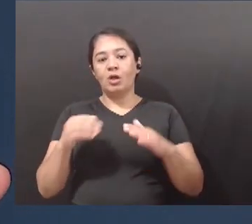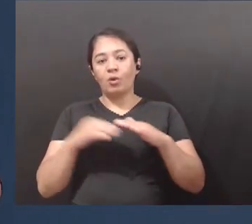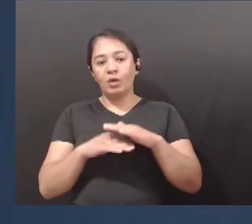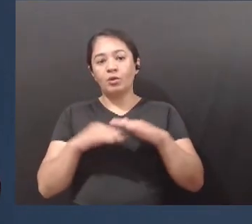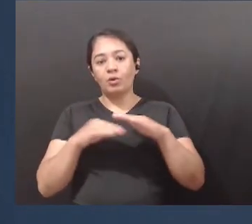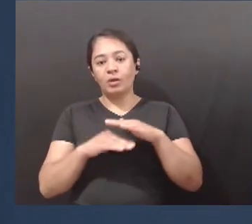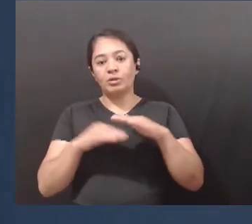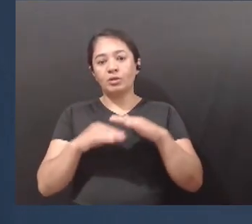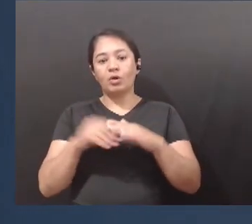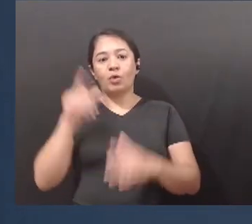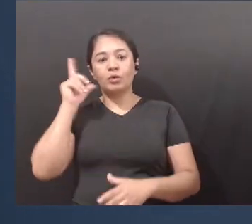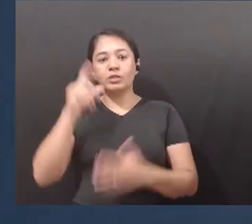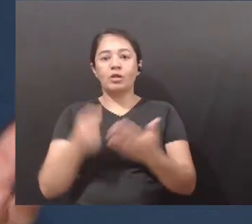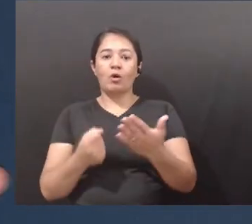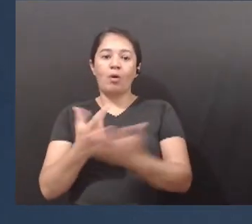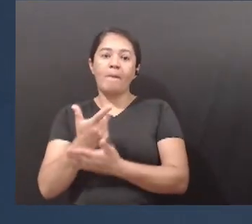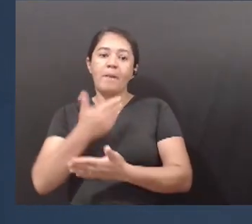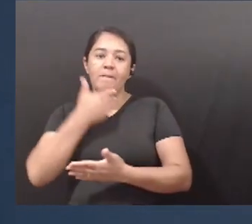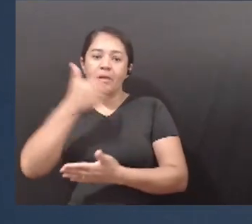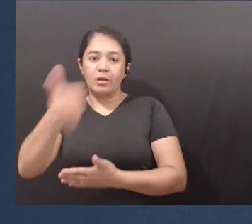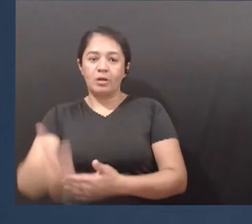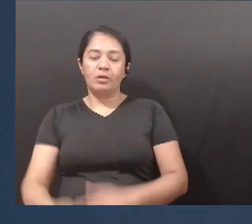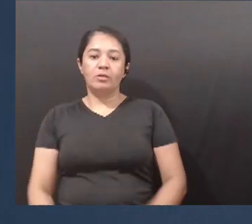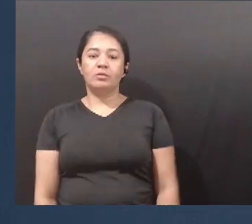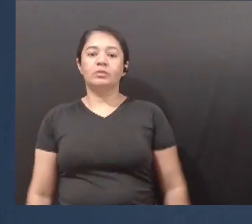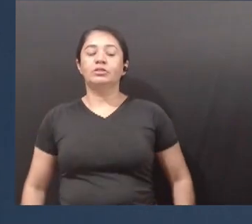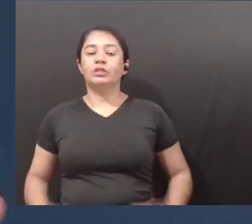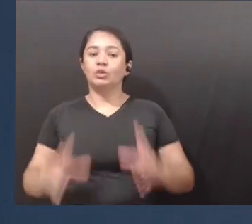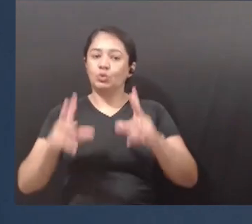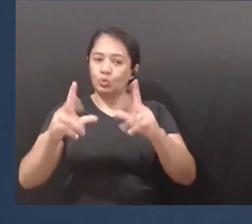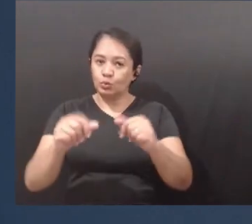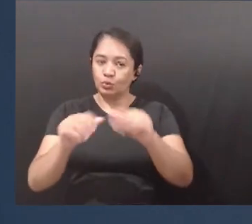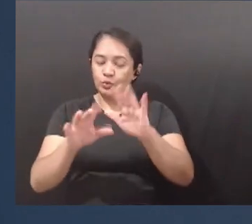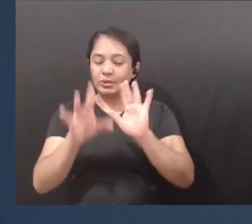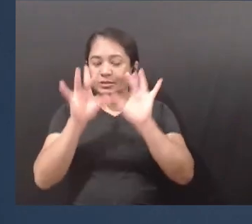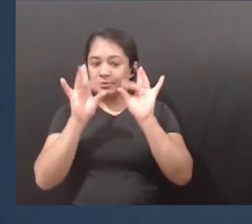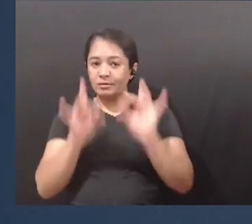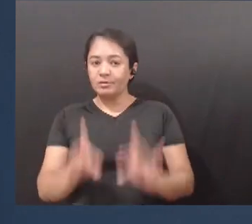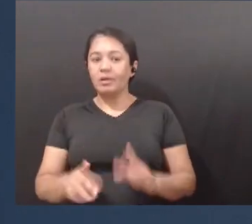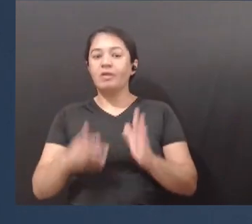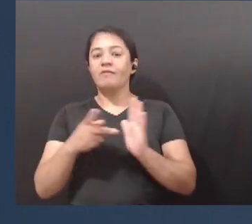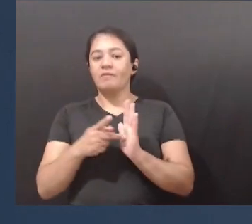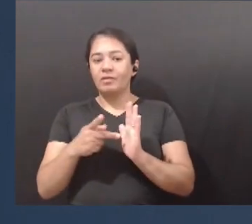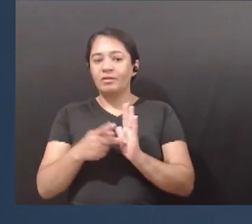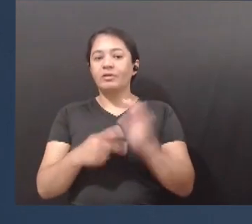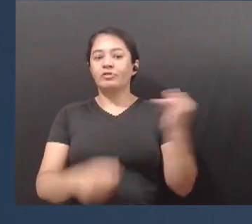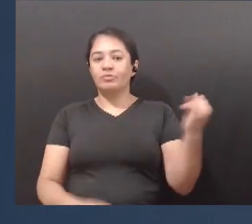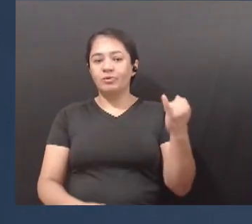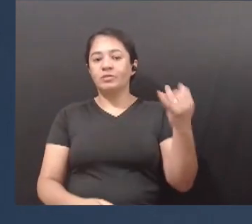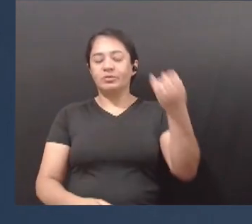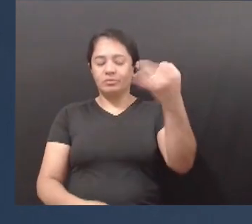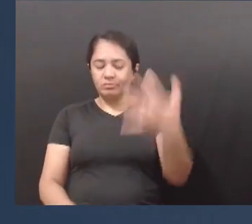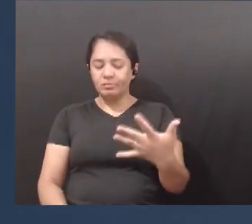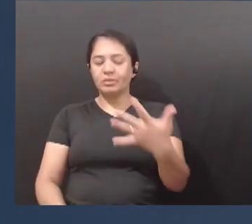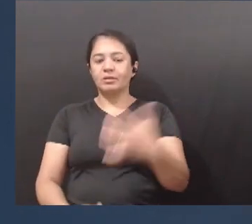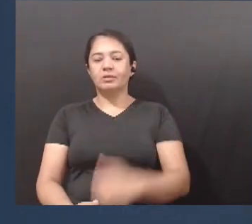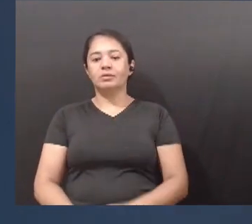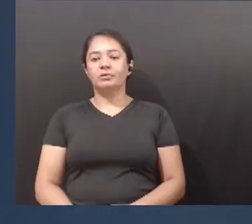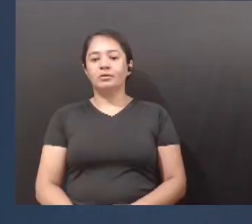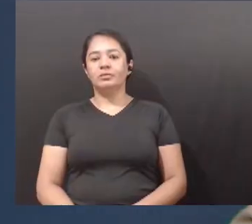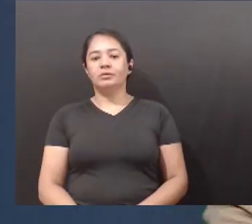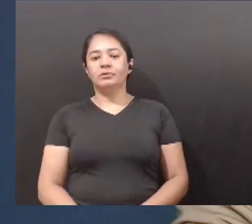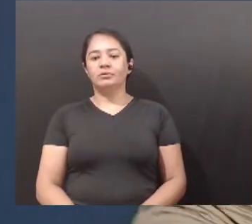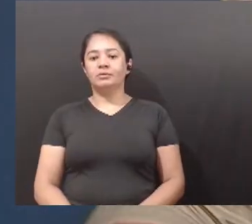uma coisa melhor. Então tem todos esses detalhes que realmente é importante a pessoa colocar ali no planejamento dela.